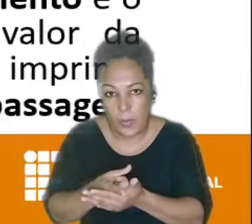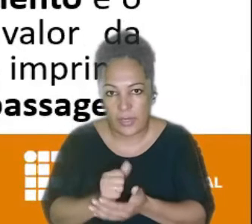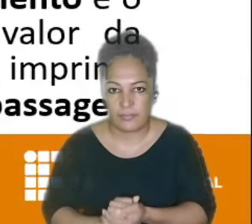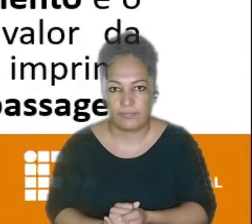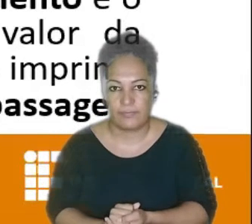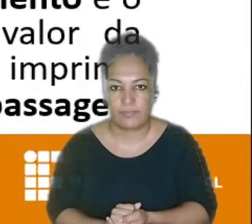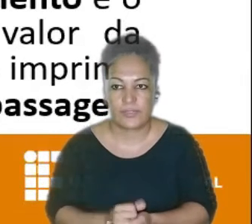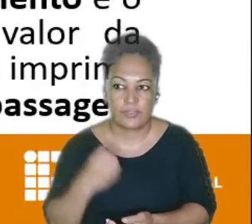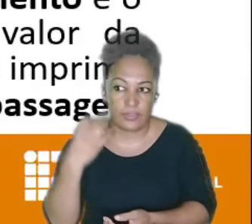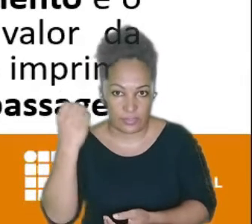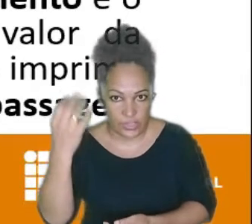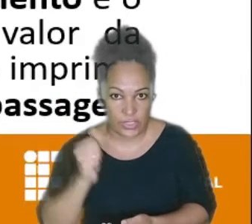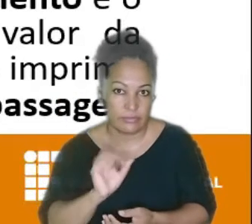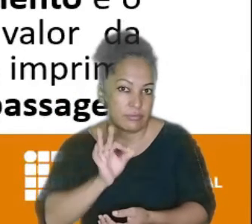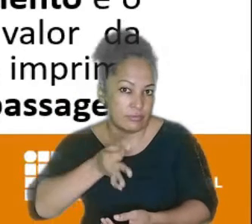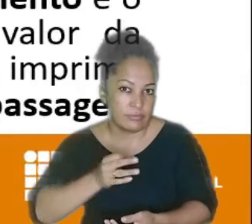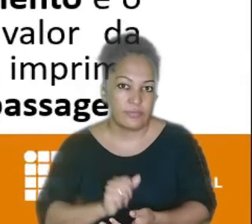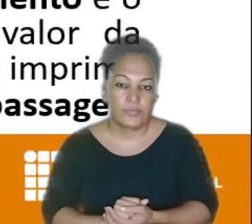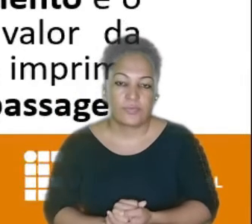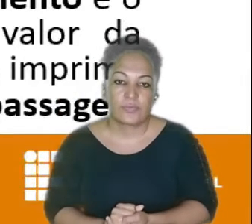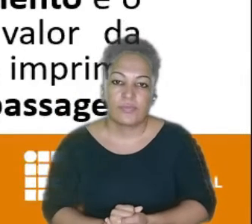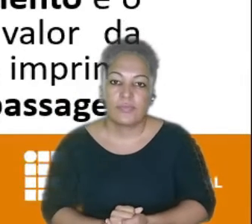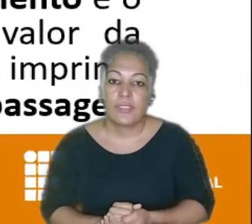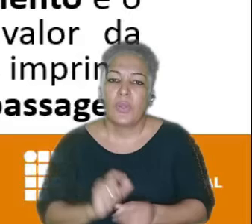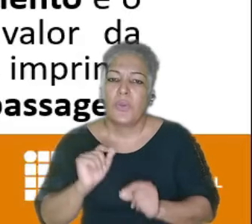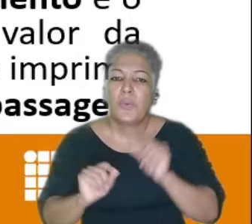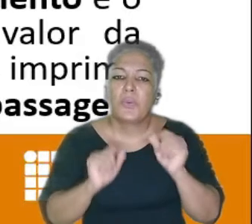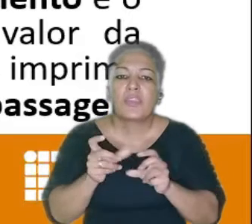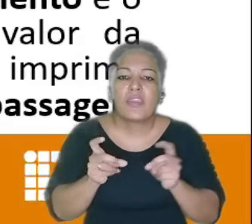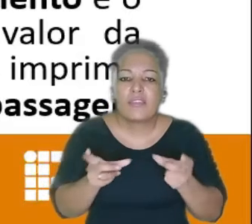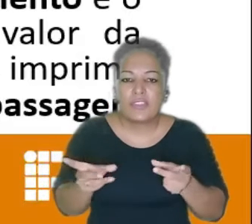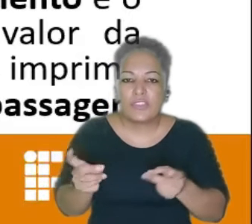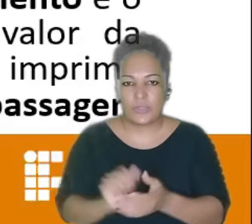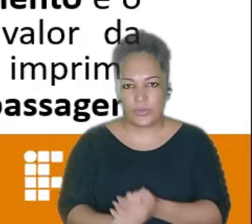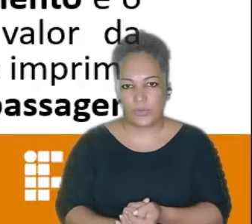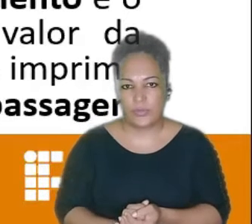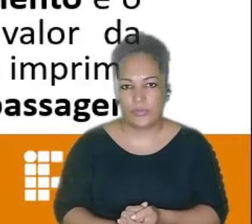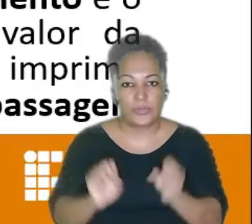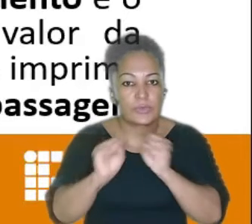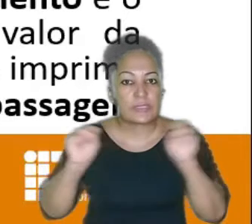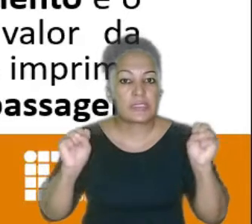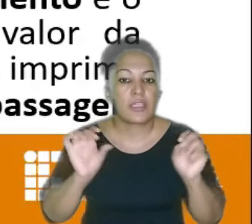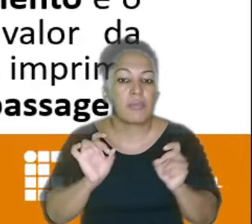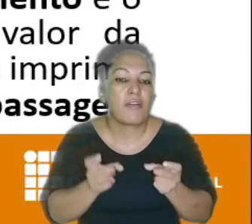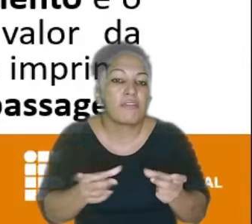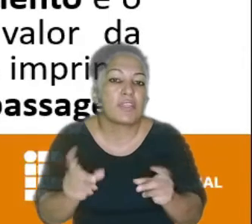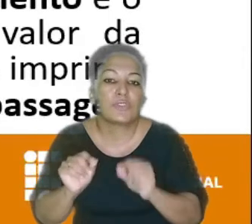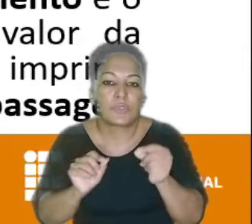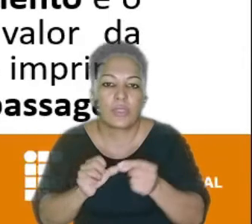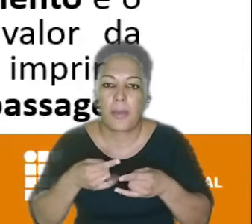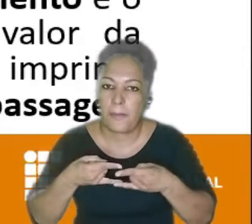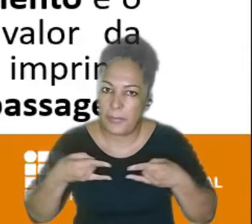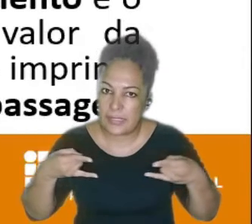venda. Certo? Certo? O que é vendido nesse sistema?